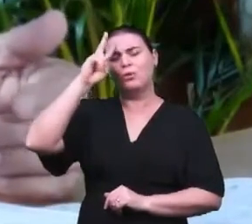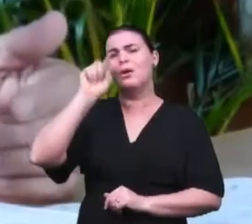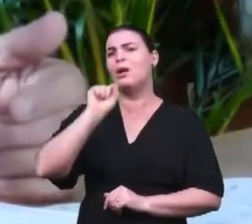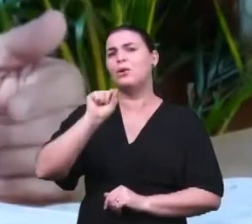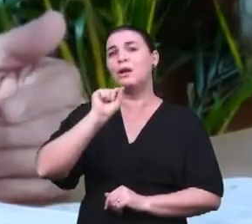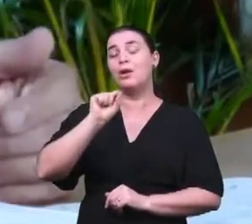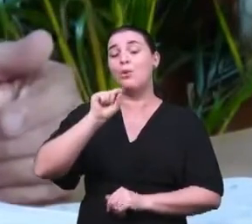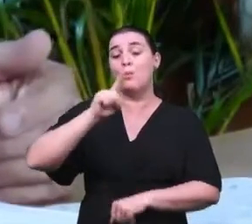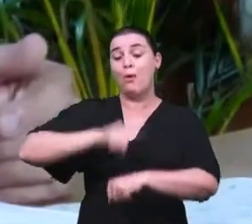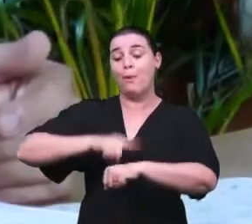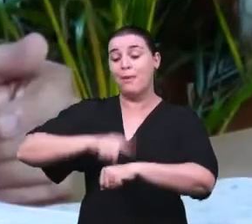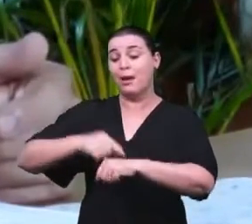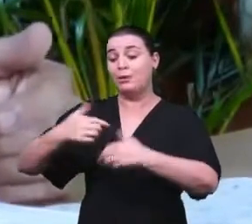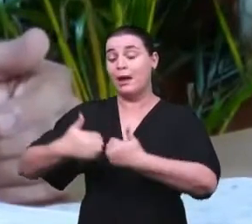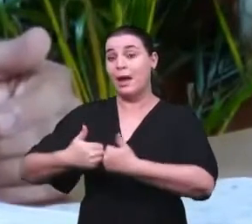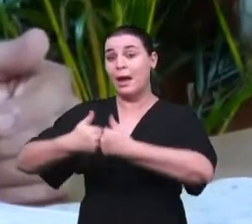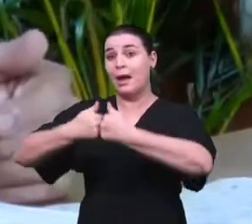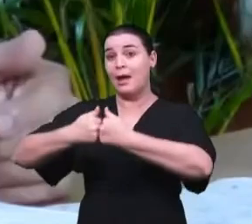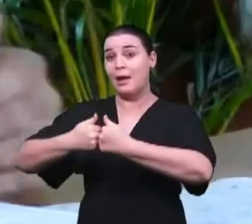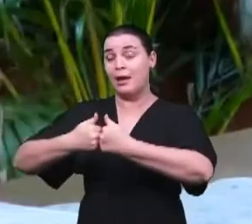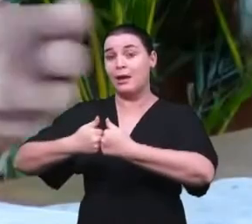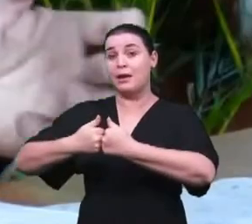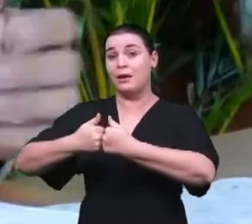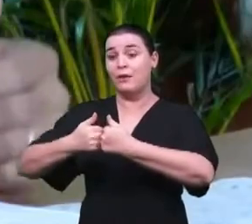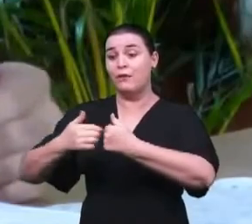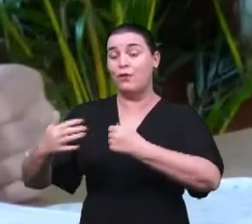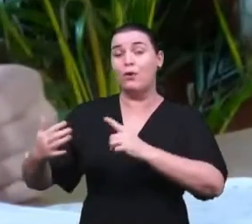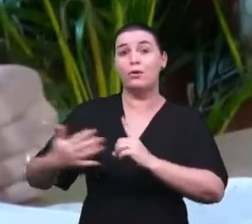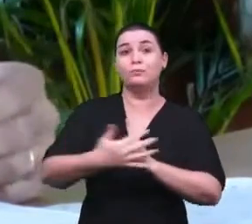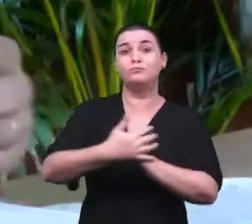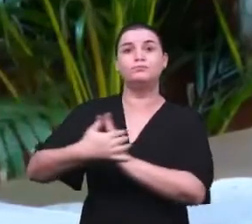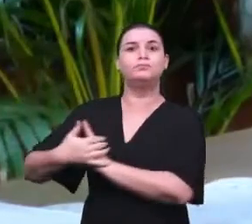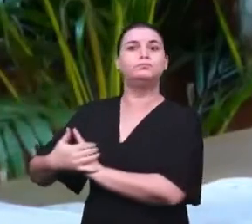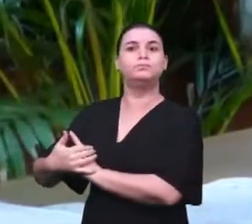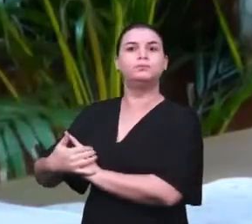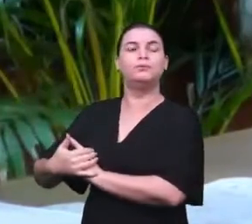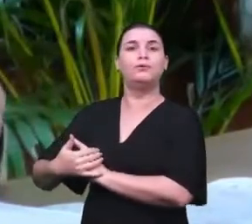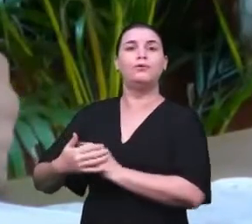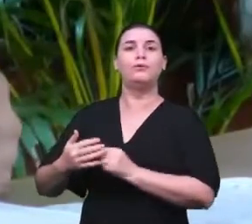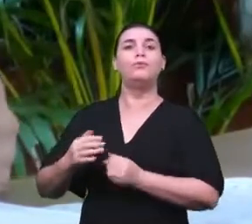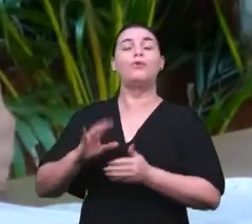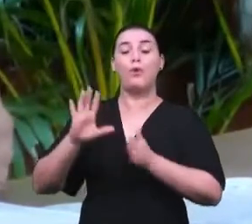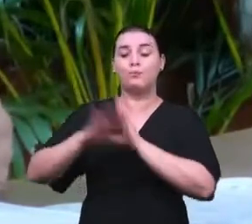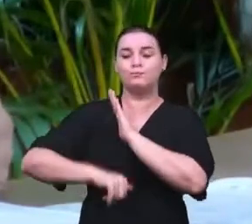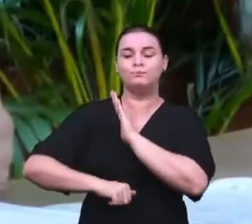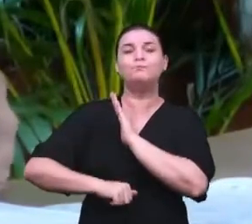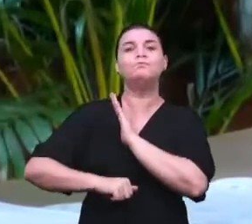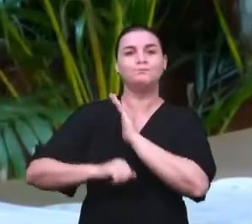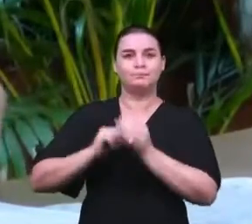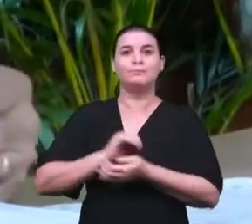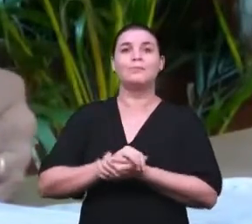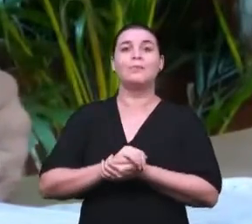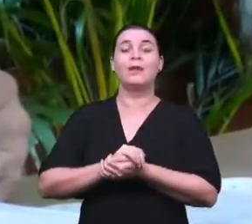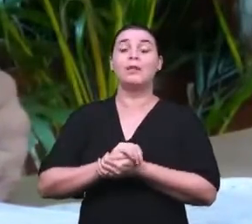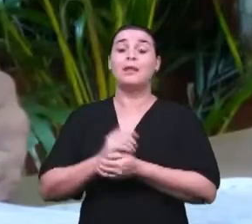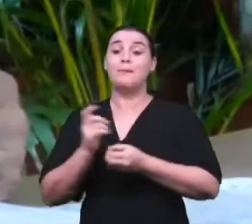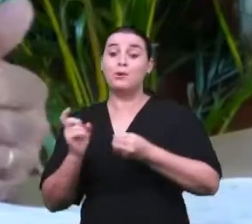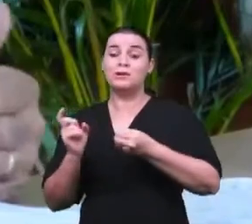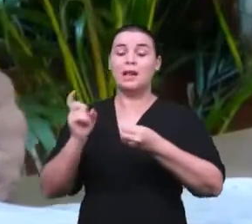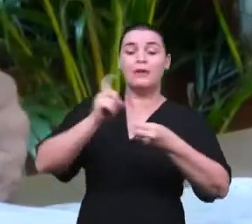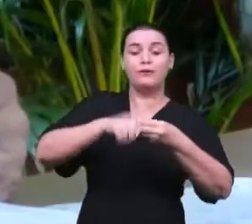quando a arca foi tomada no tempo de Eli, foi para os filisteus. Quando a arca voltou, ela voltou